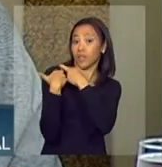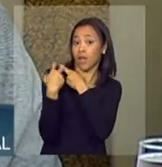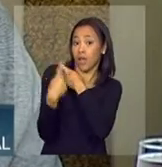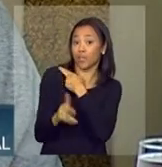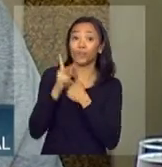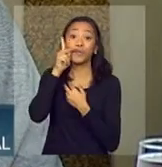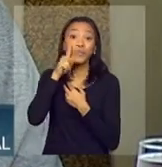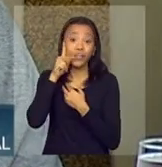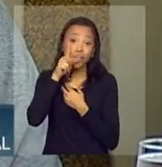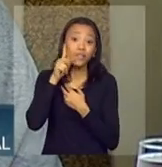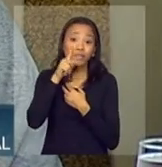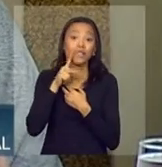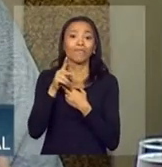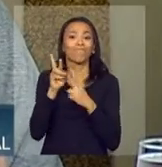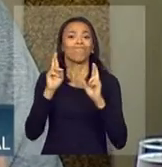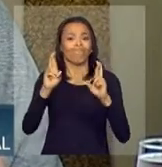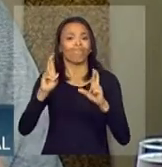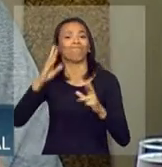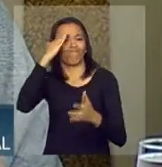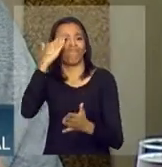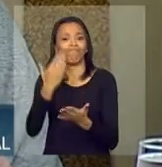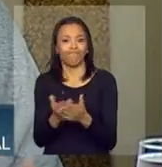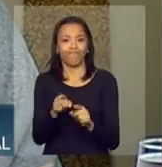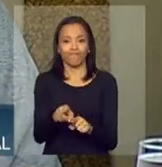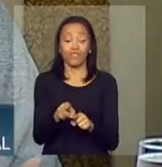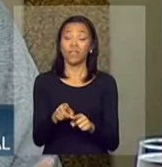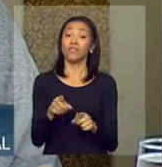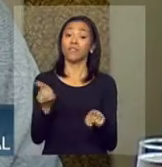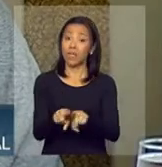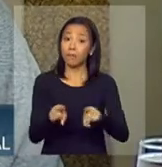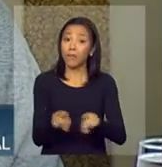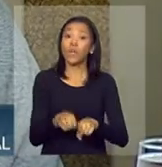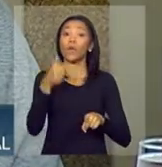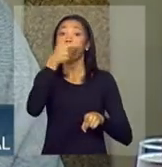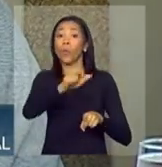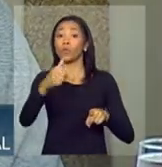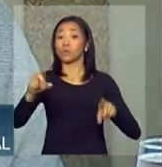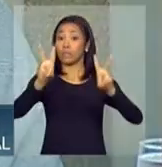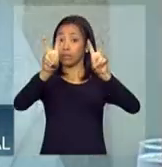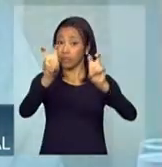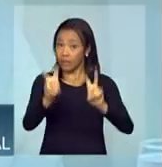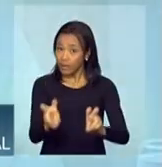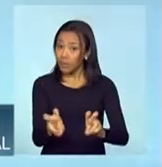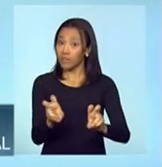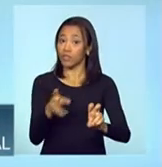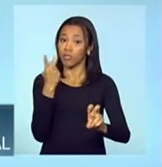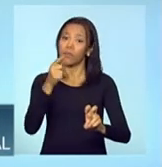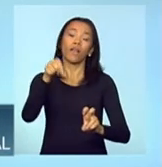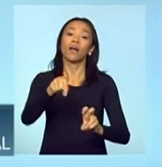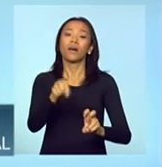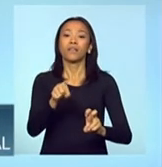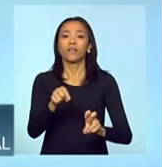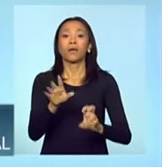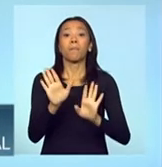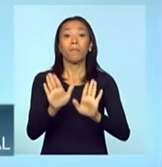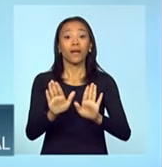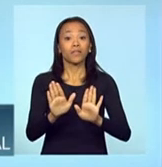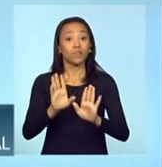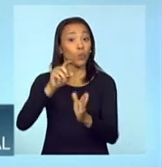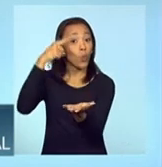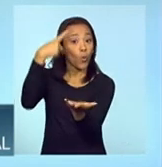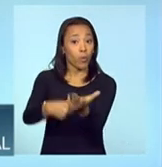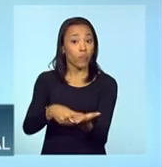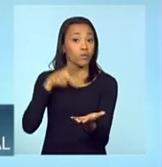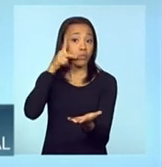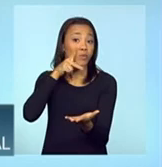Conceia. E foram realçados novamente temas que nós temos tratado aqui, mas a importância de não abrirmos mão do compromisso político